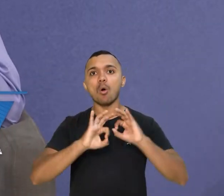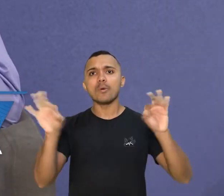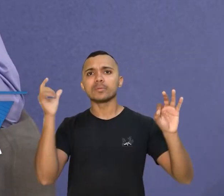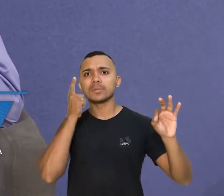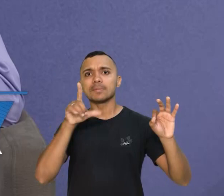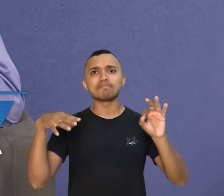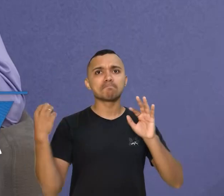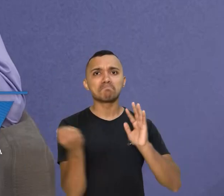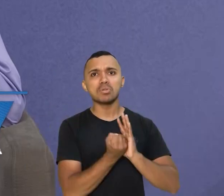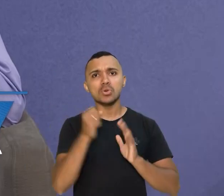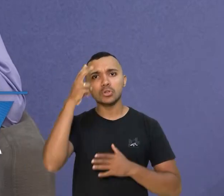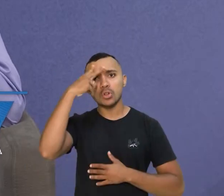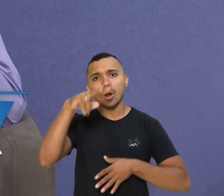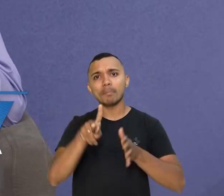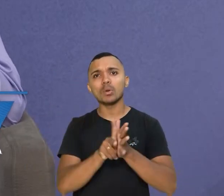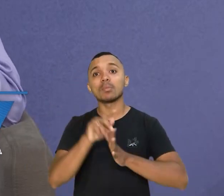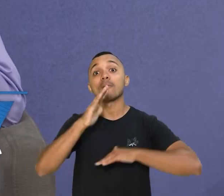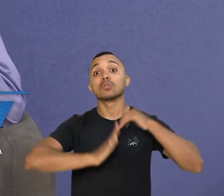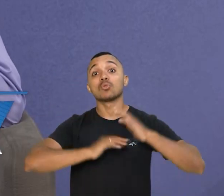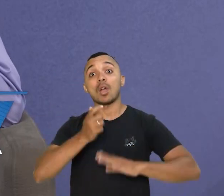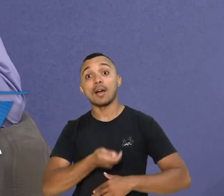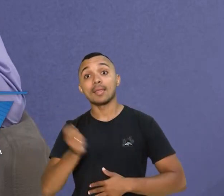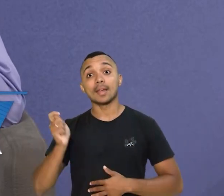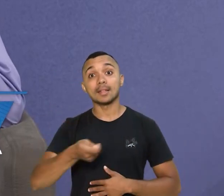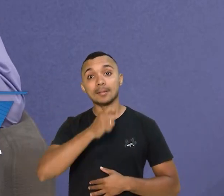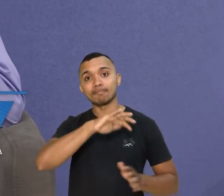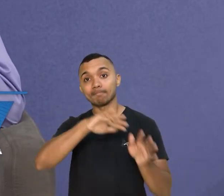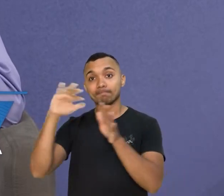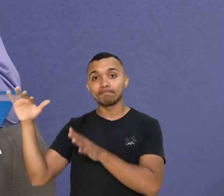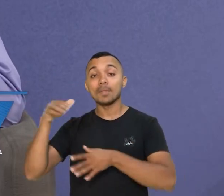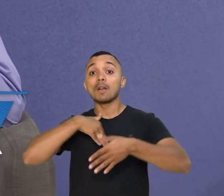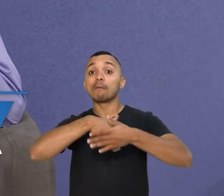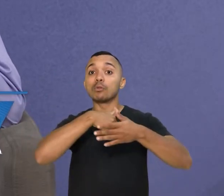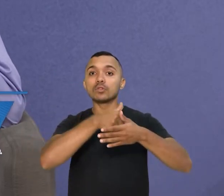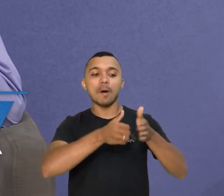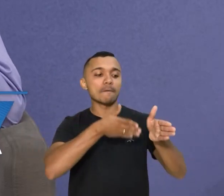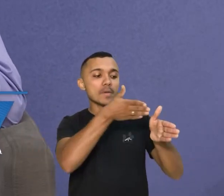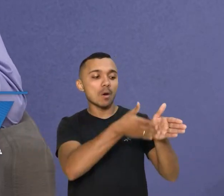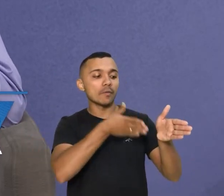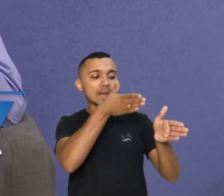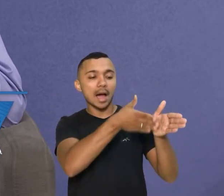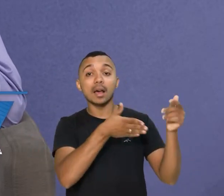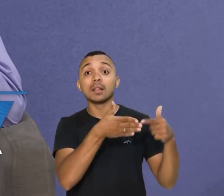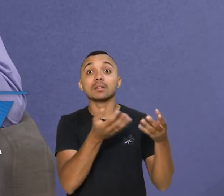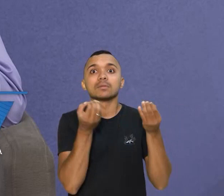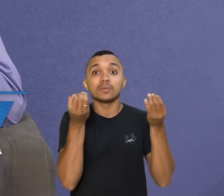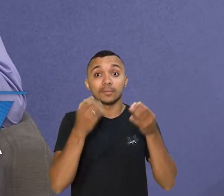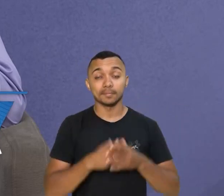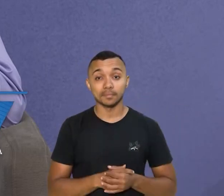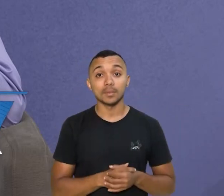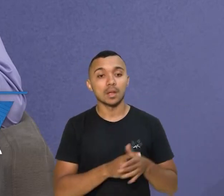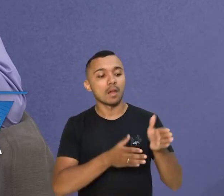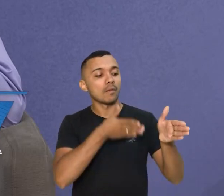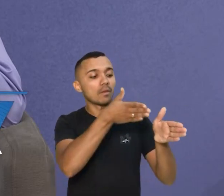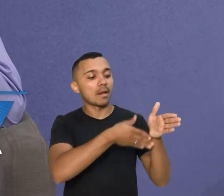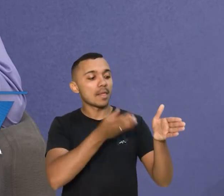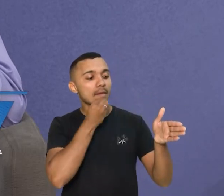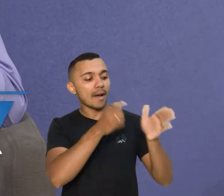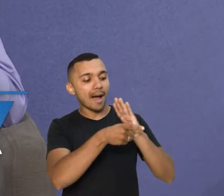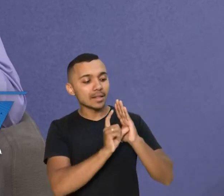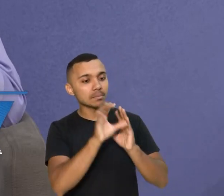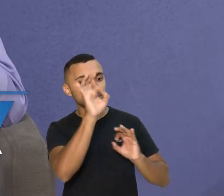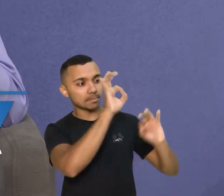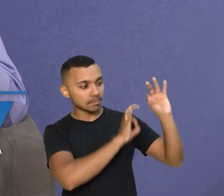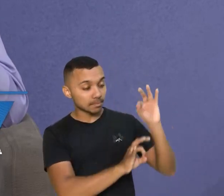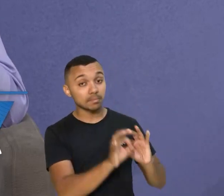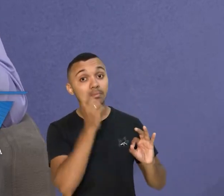histórico para o nosso tênis. Que legal. Agora, o Ferroviário, como o Graziani disse, o Ferroviário tem que começar a se preparar já para